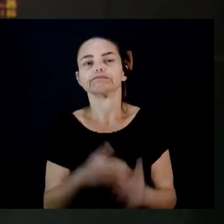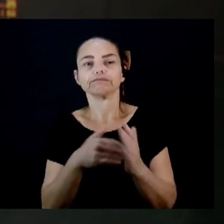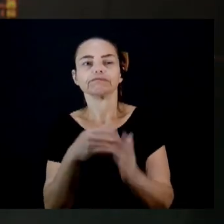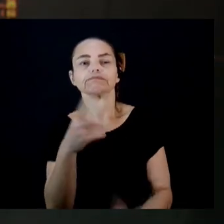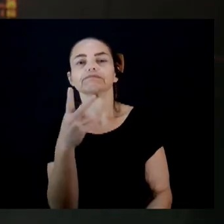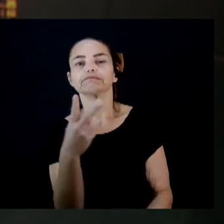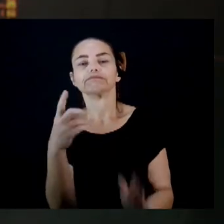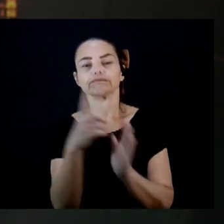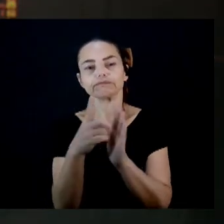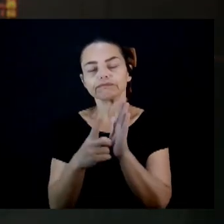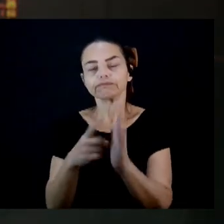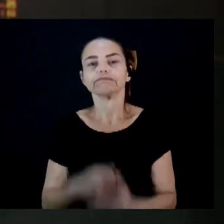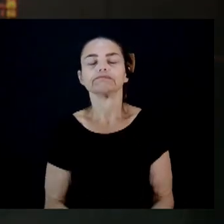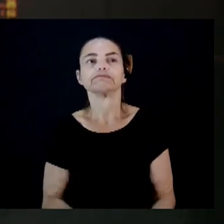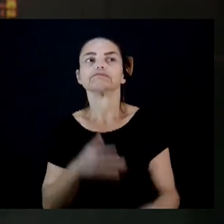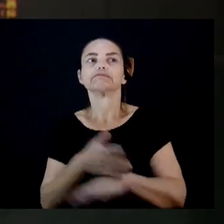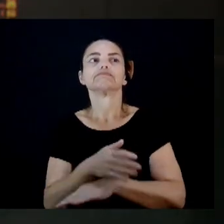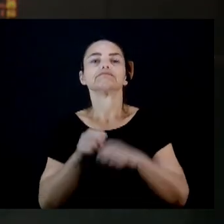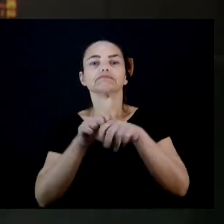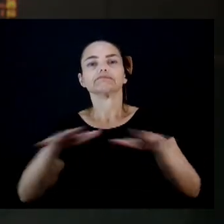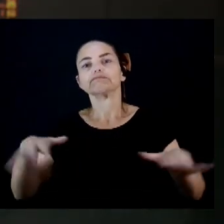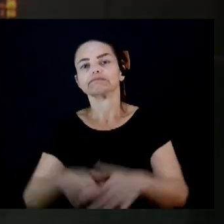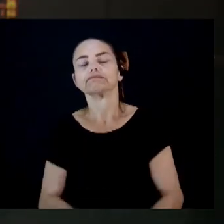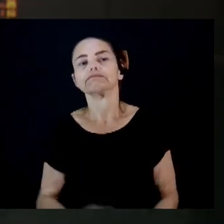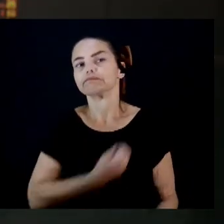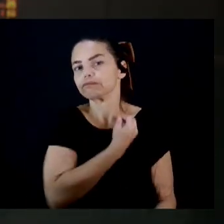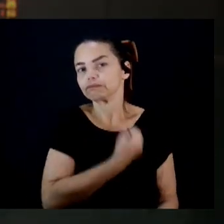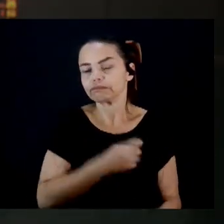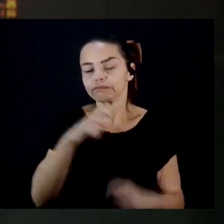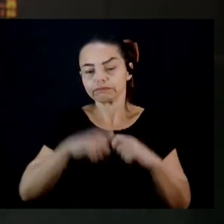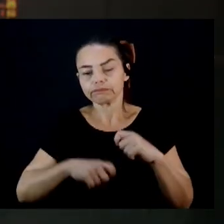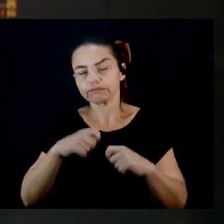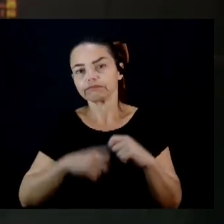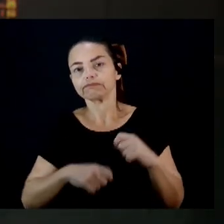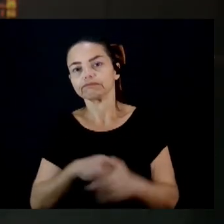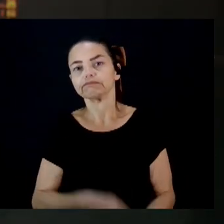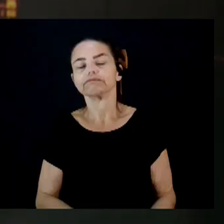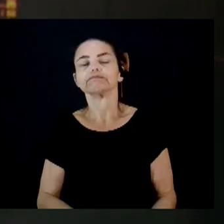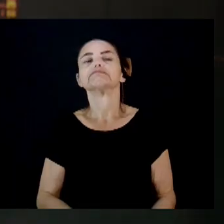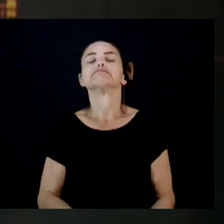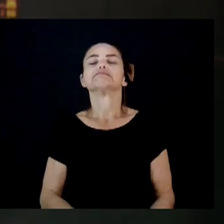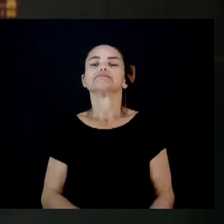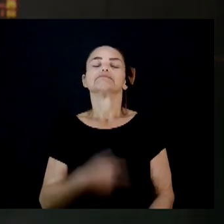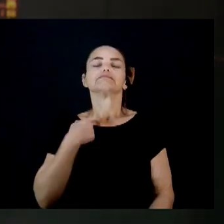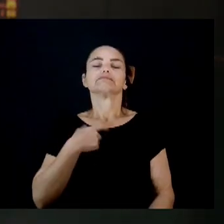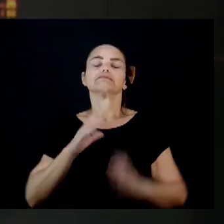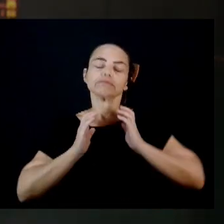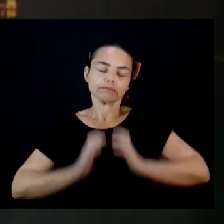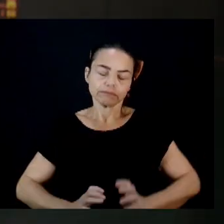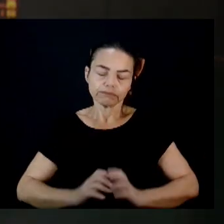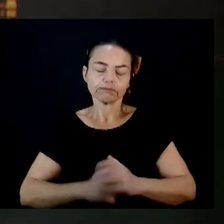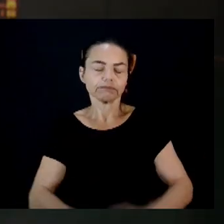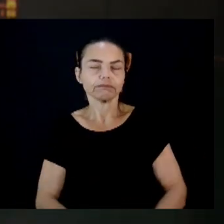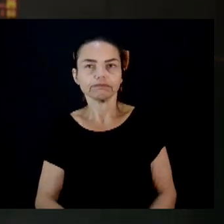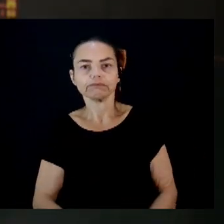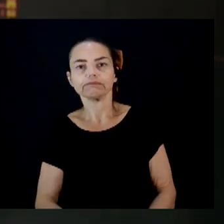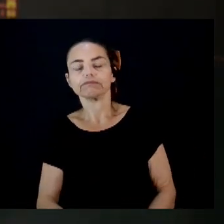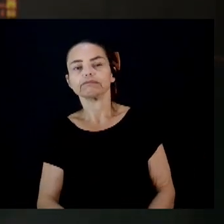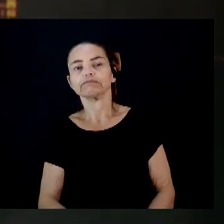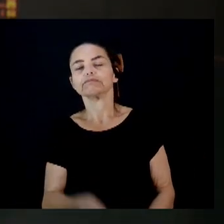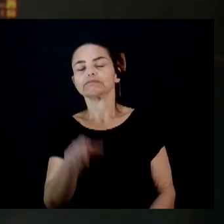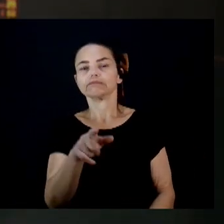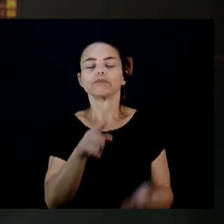a internet invadiu também a vida sexual e redefiniu comportamentos. O seu uso